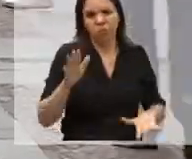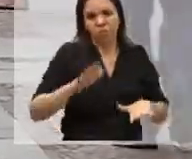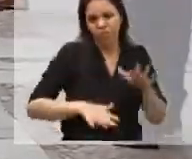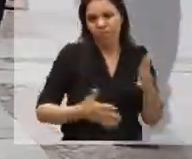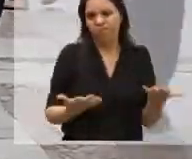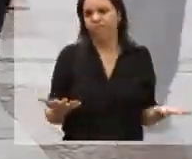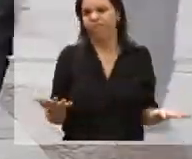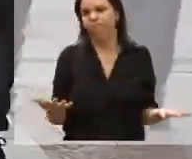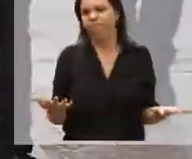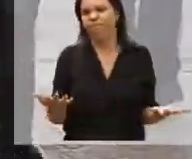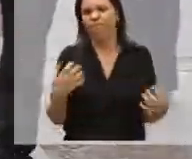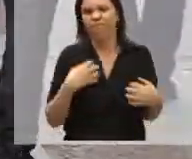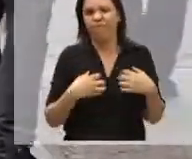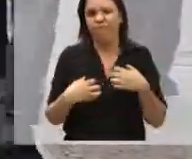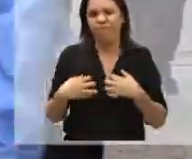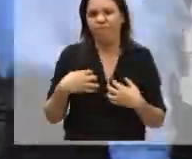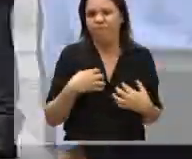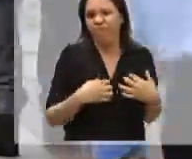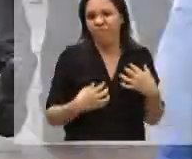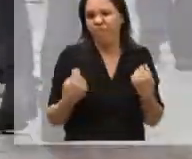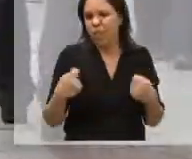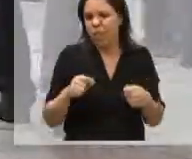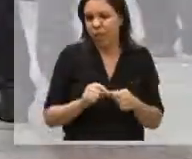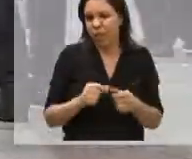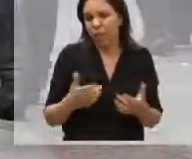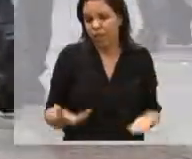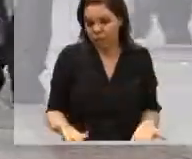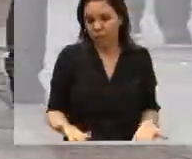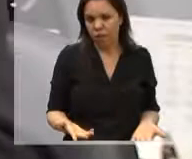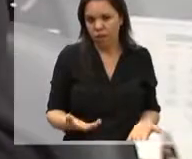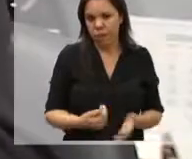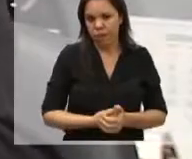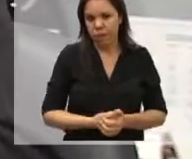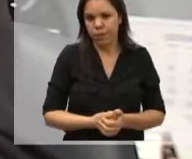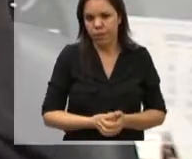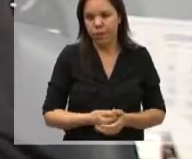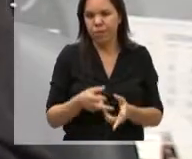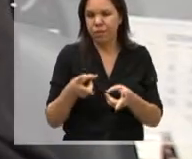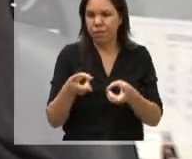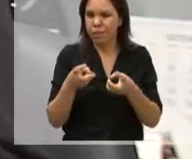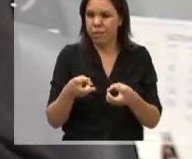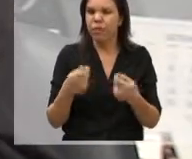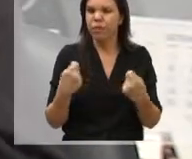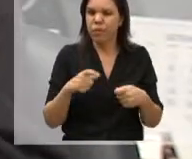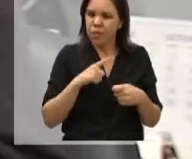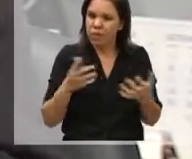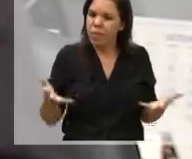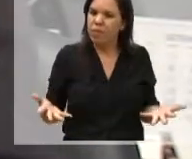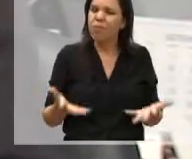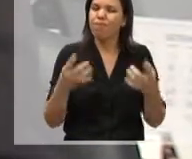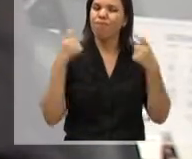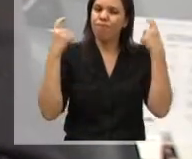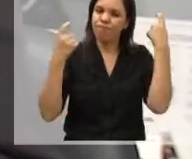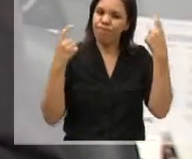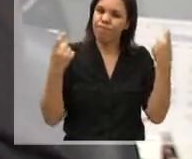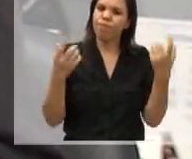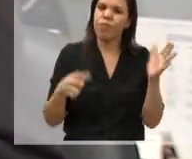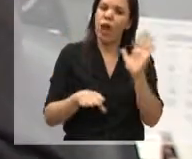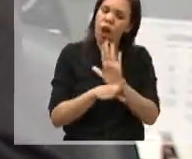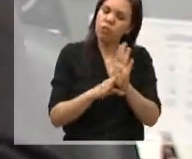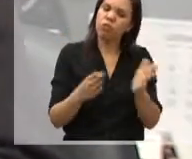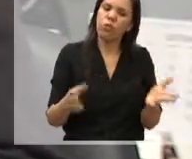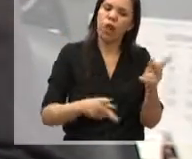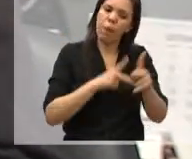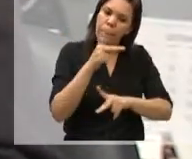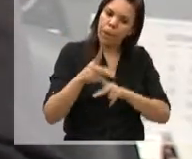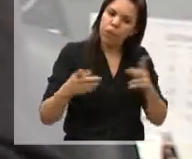vezes não tão confortáveis como elas desejam. Eu vejo que aí é que tem que estar também a nossa preocupação, né? São